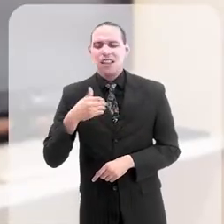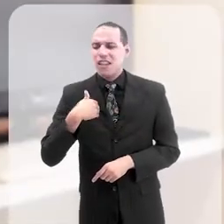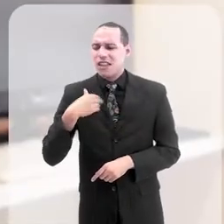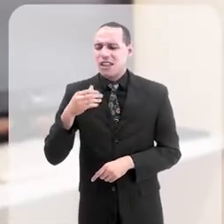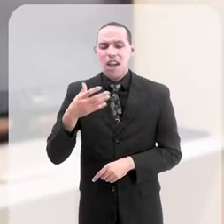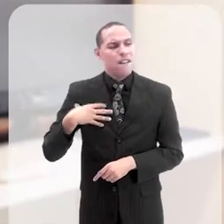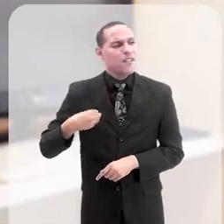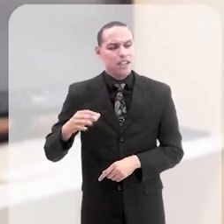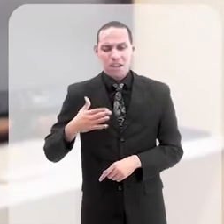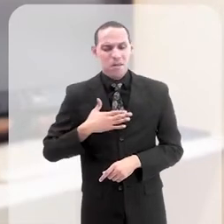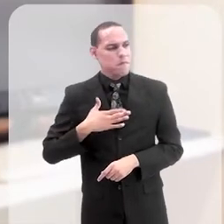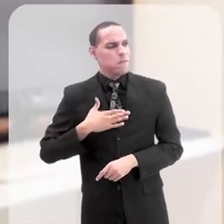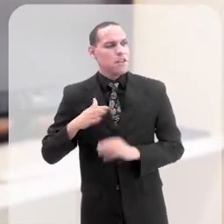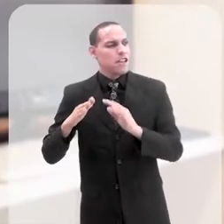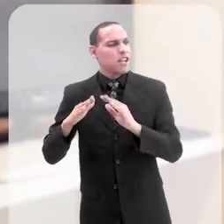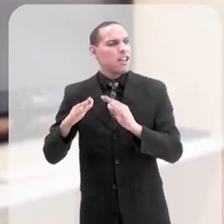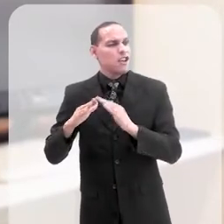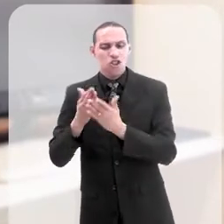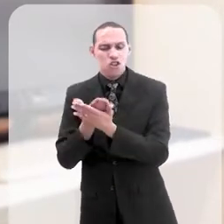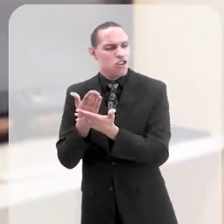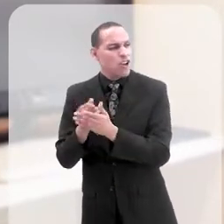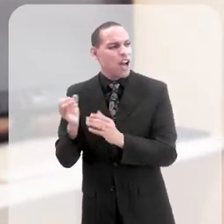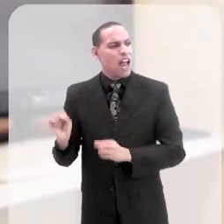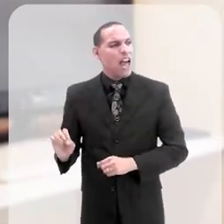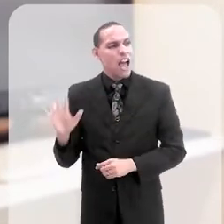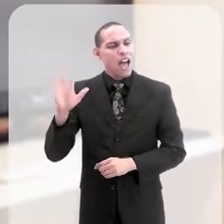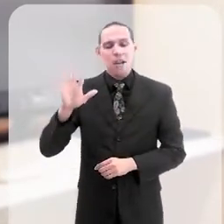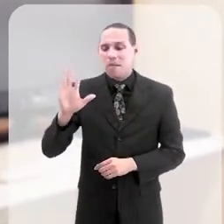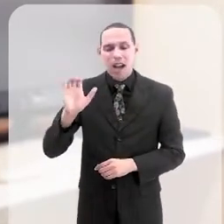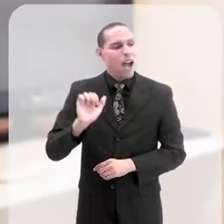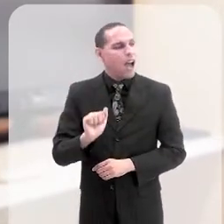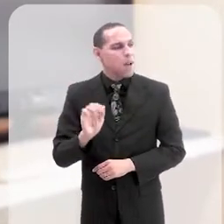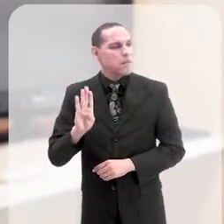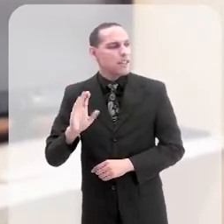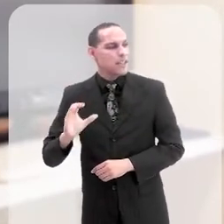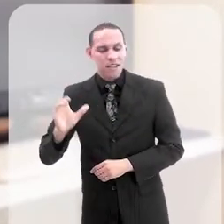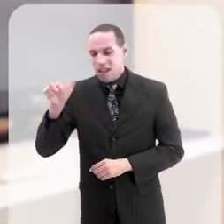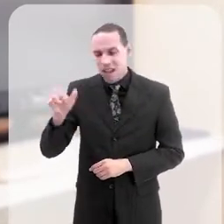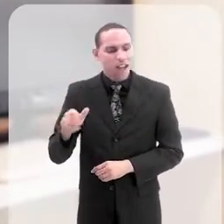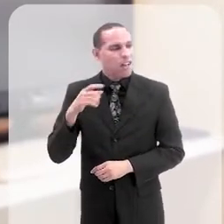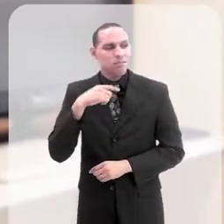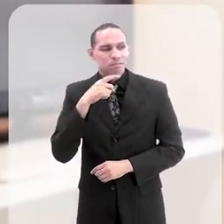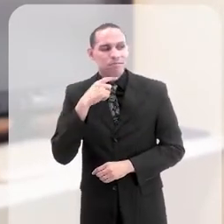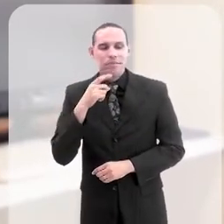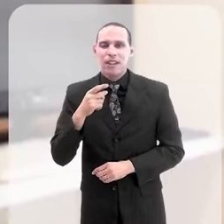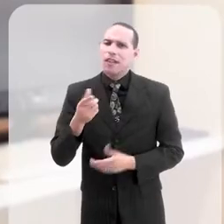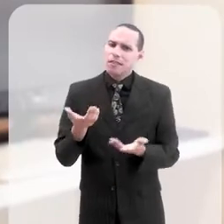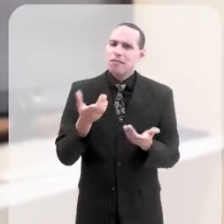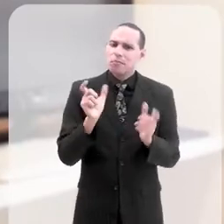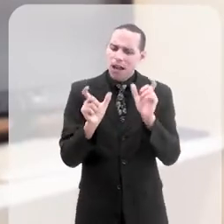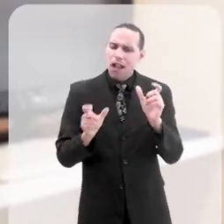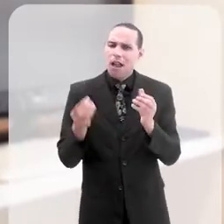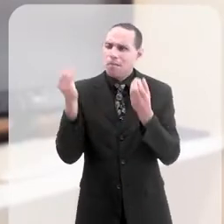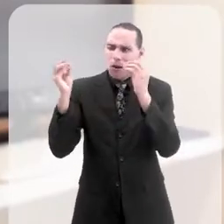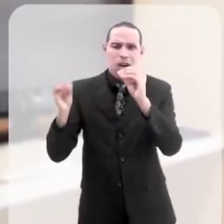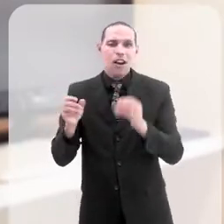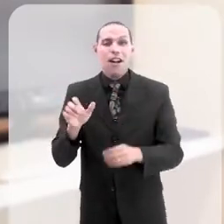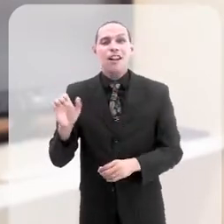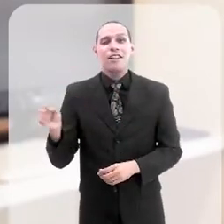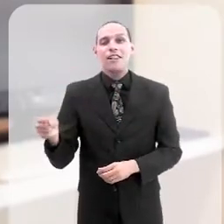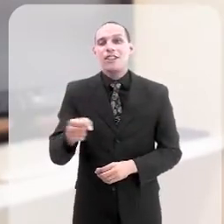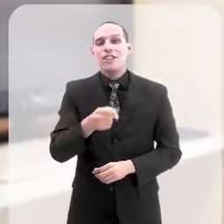filha, estava numa escola, né, muito cara. Eu falei: ah, começa a espalhar palavras pela casa. Onde é a geladeira? Você